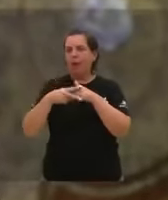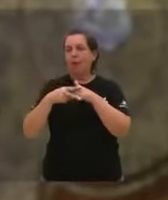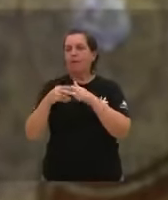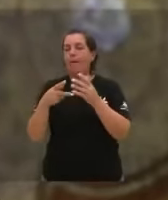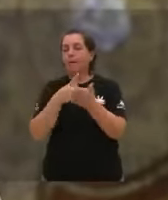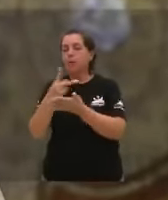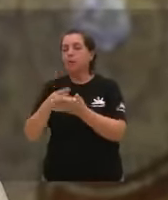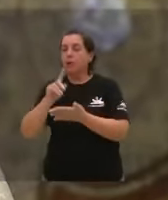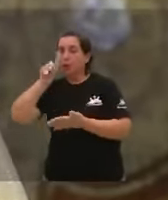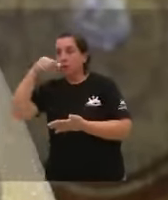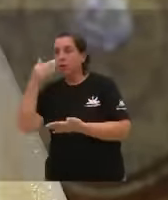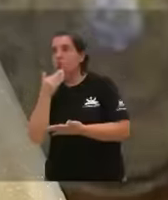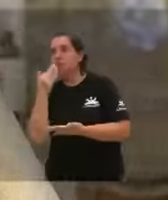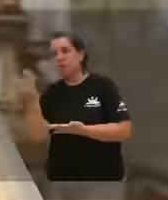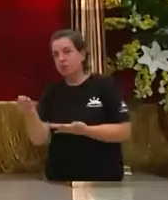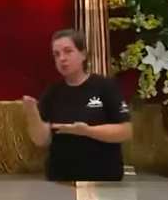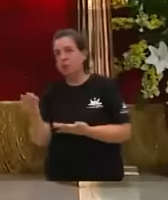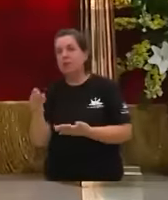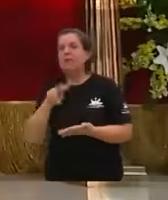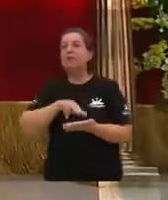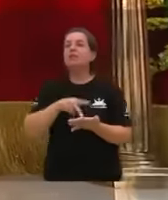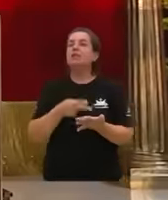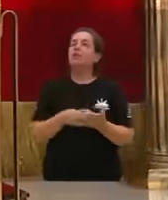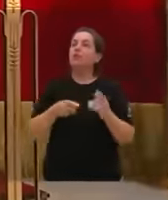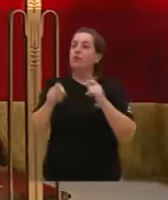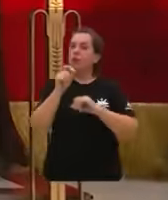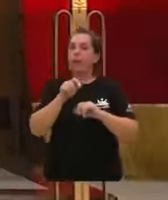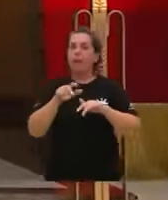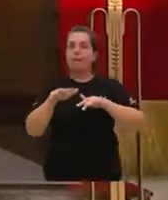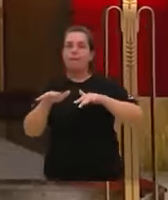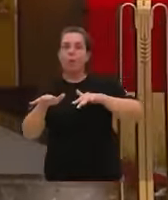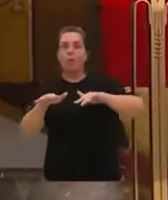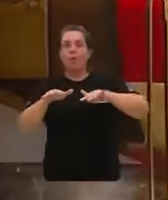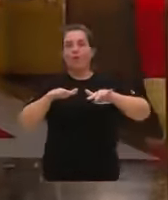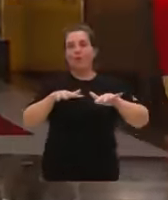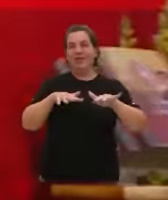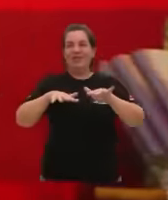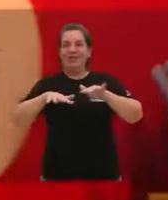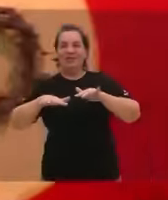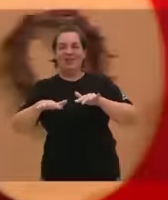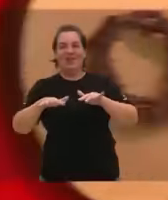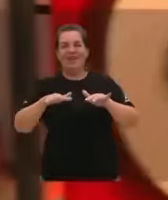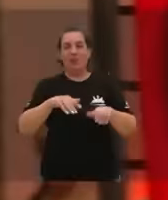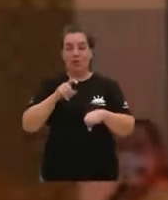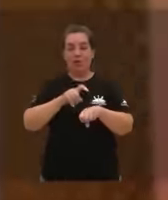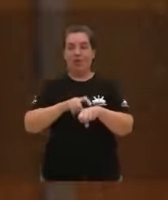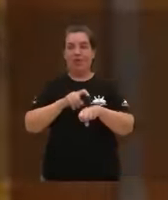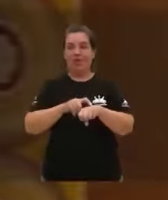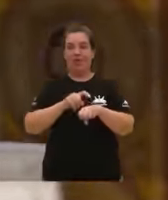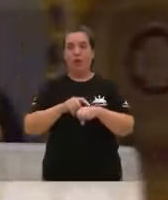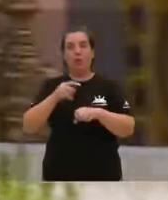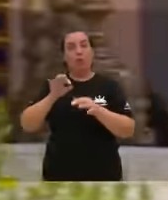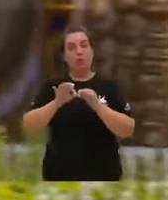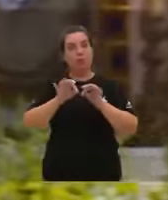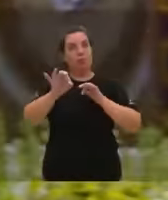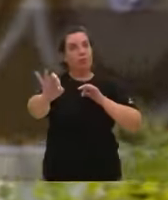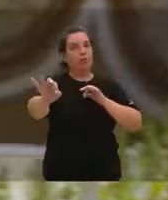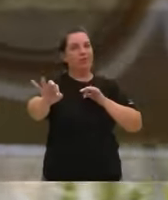pedir, implica um movimento, um tempo mais